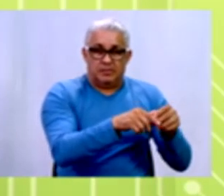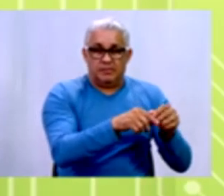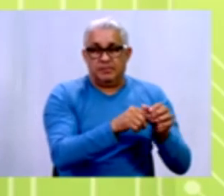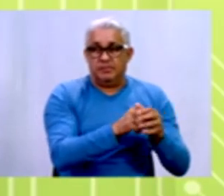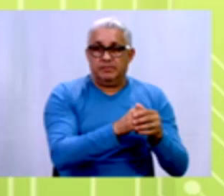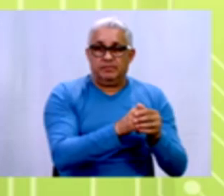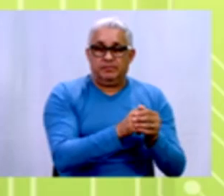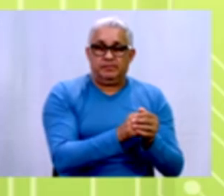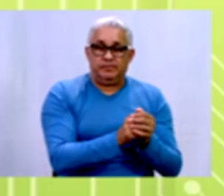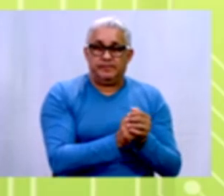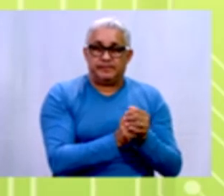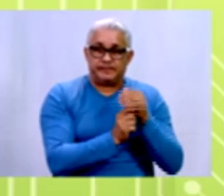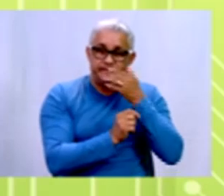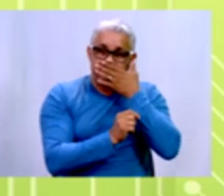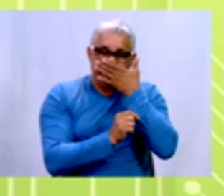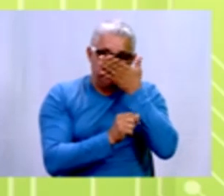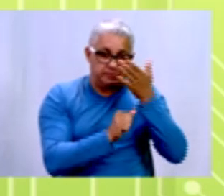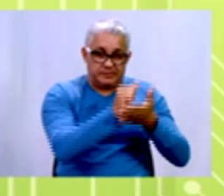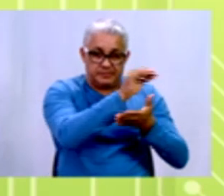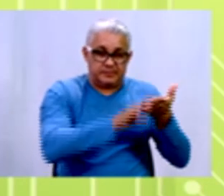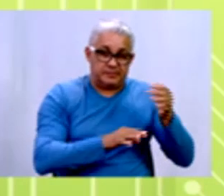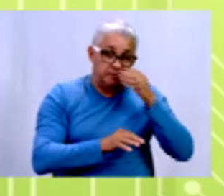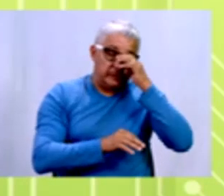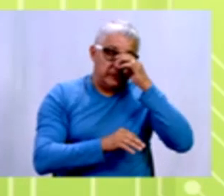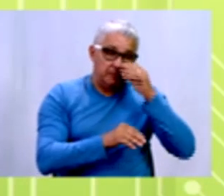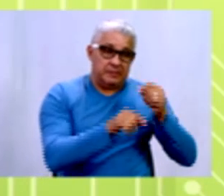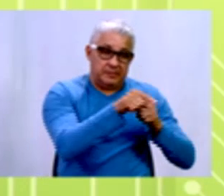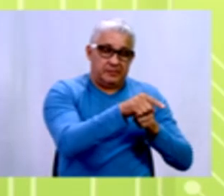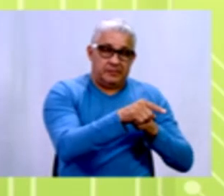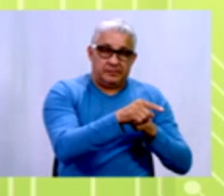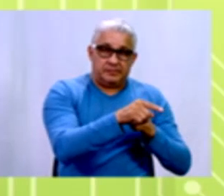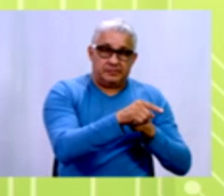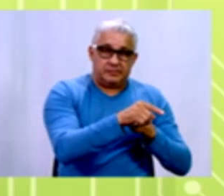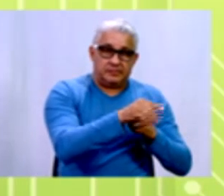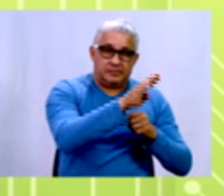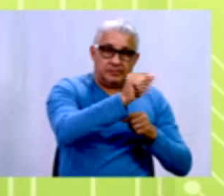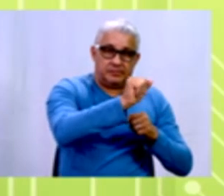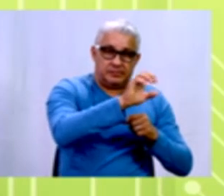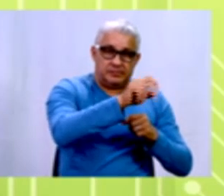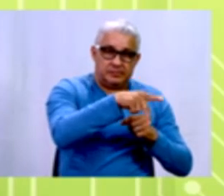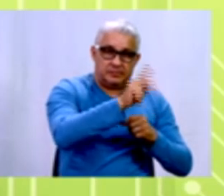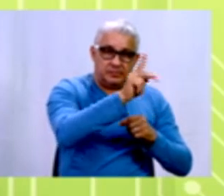ser, dessas atividades do Product Backlog, serão levadas